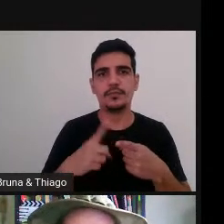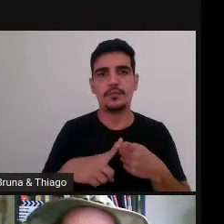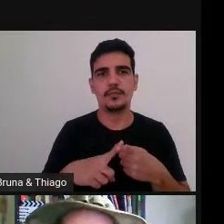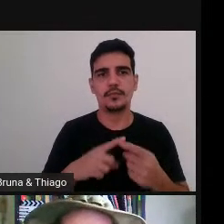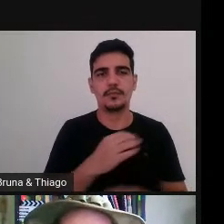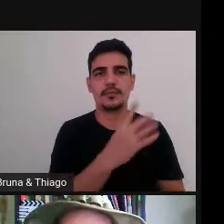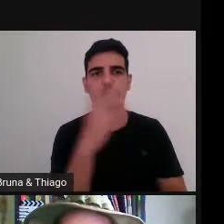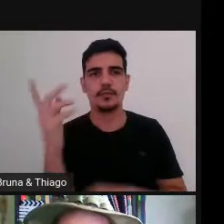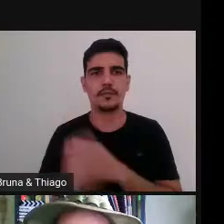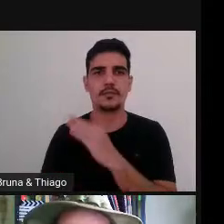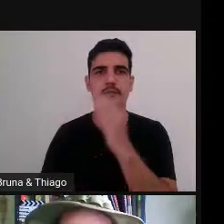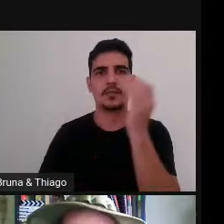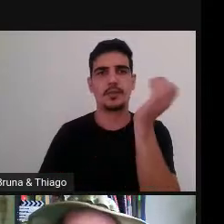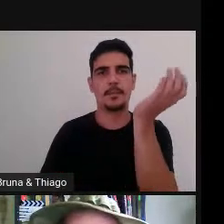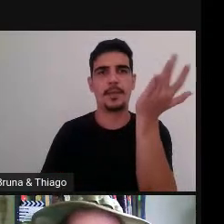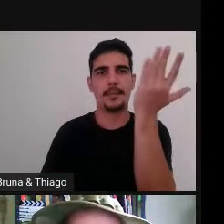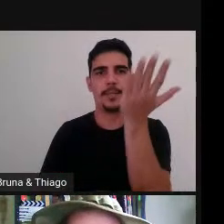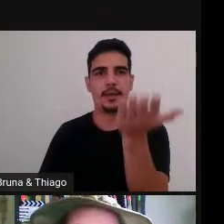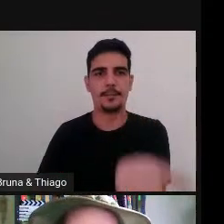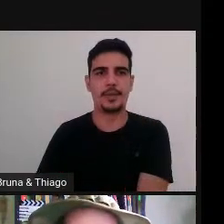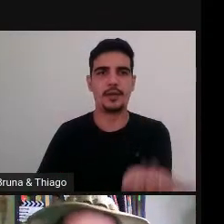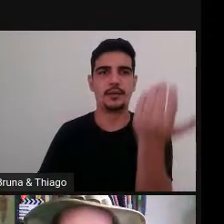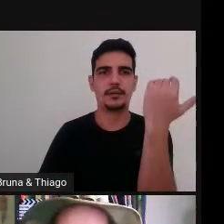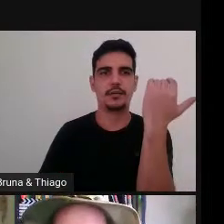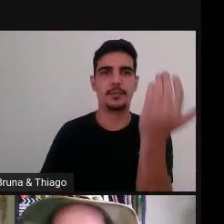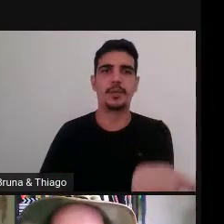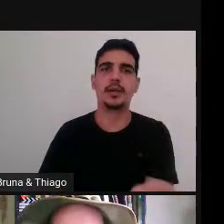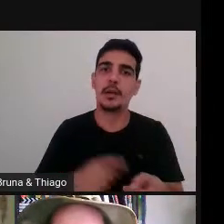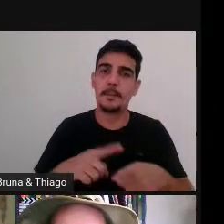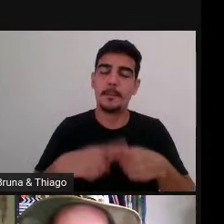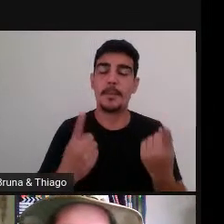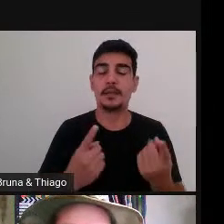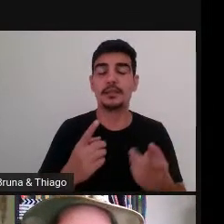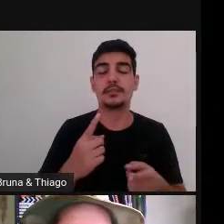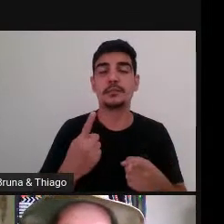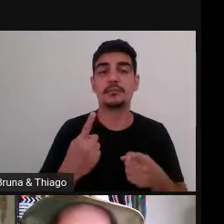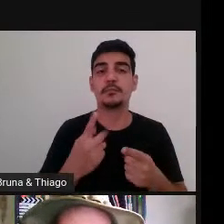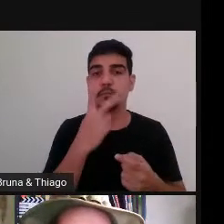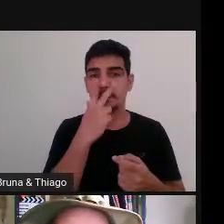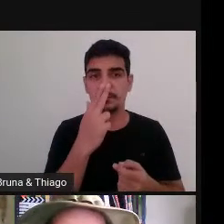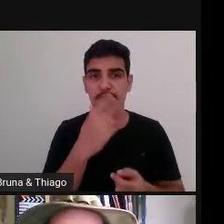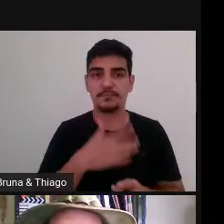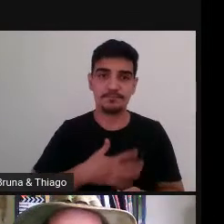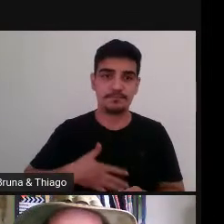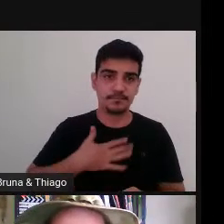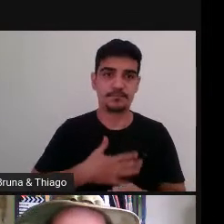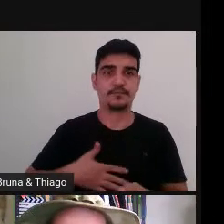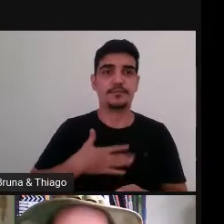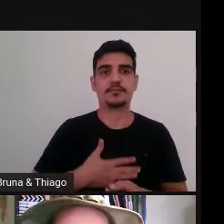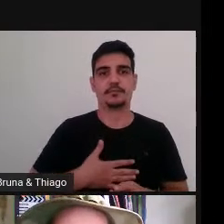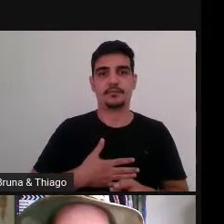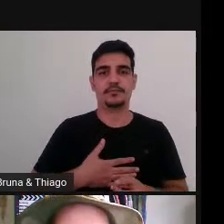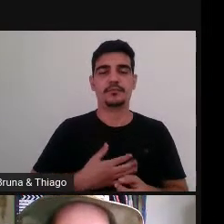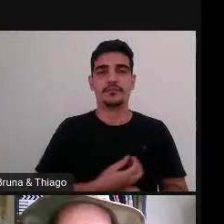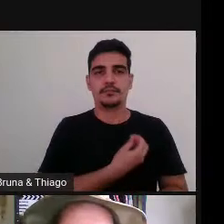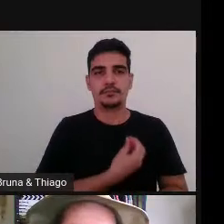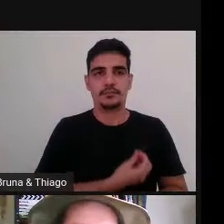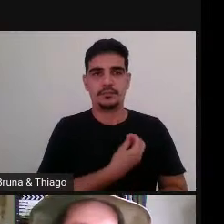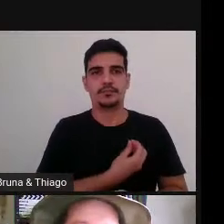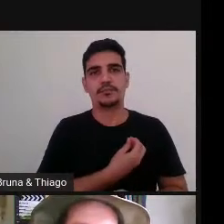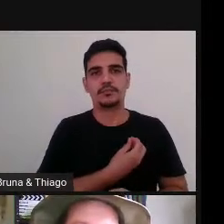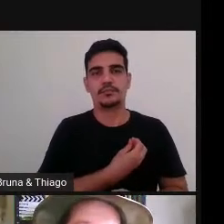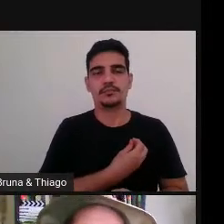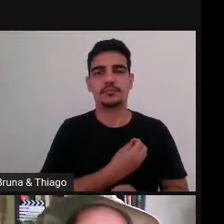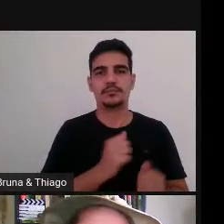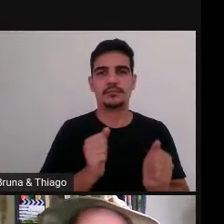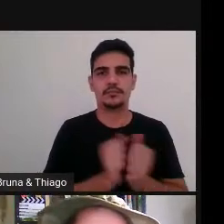o desmatamento, isso faz com que ela goste desse ambiente e se multiplique muito. Esse é um acidente que ocorreu aqui